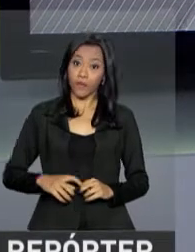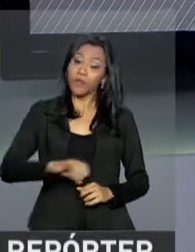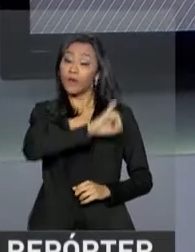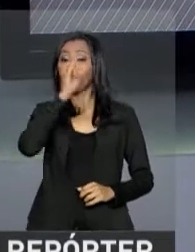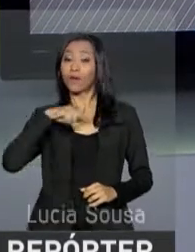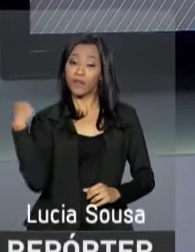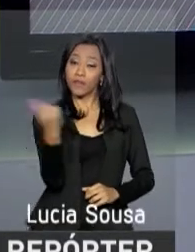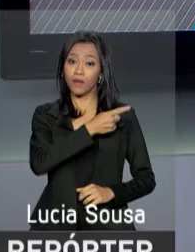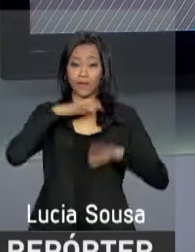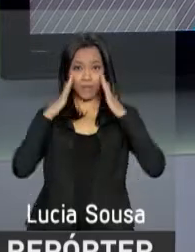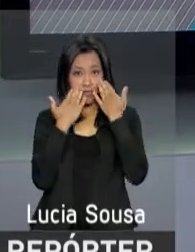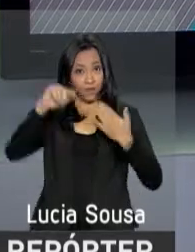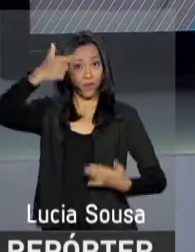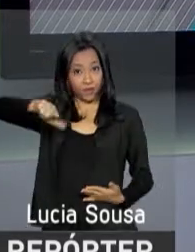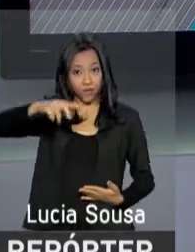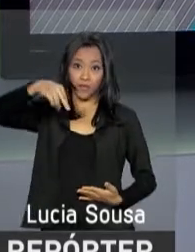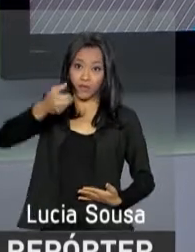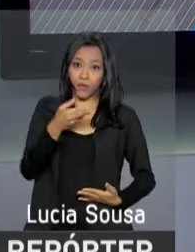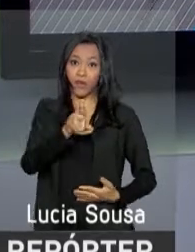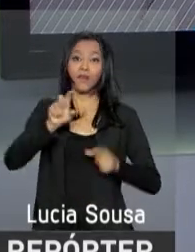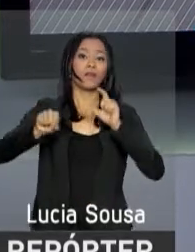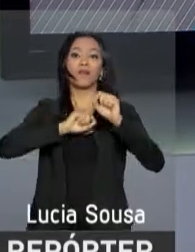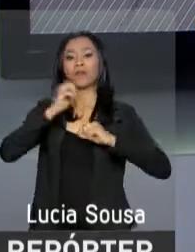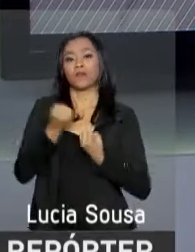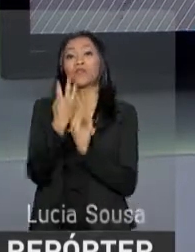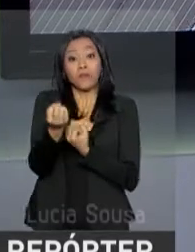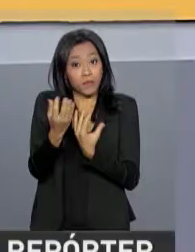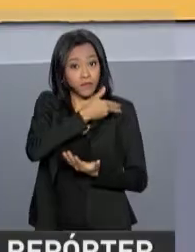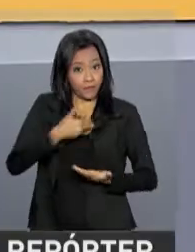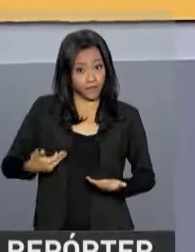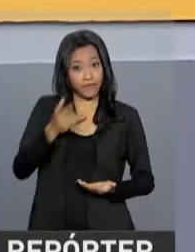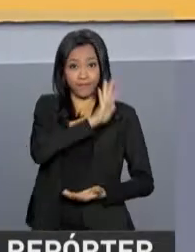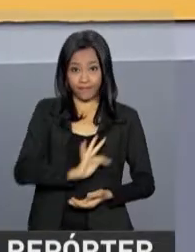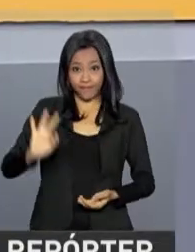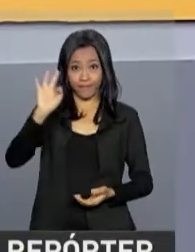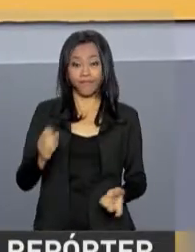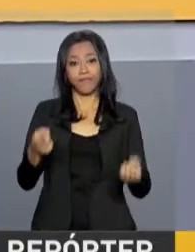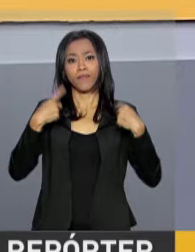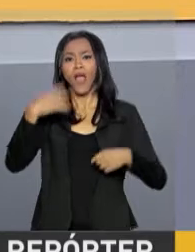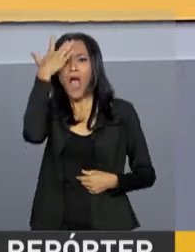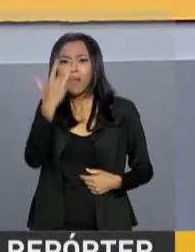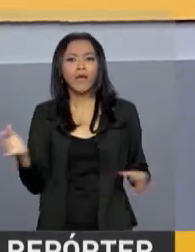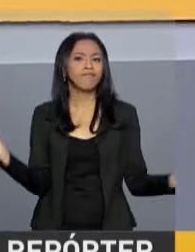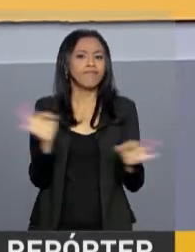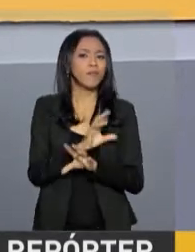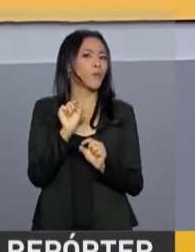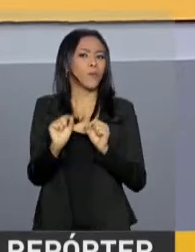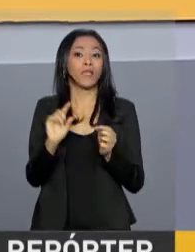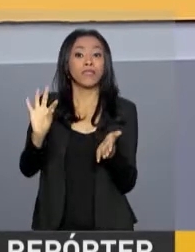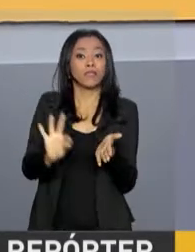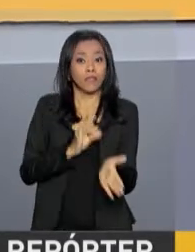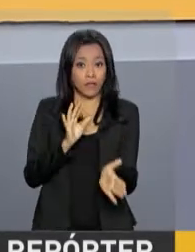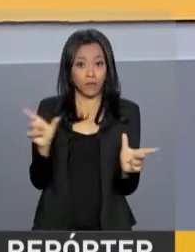Olá, no ar mais uma edição do Repórter NBR e as notícias do governo federal. Termina amanhã o prazo para inscrição no FIES